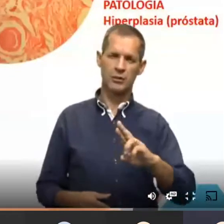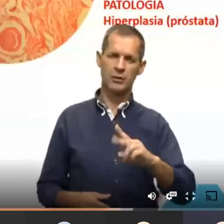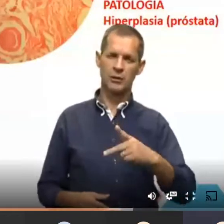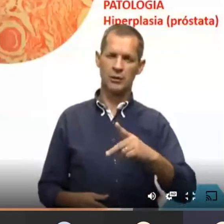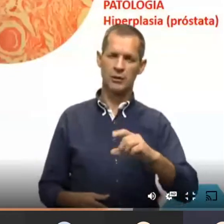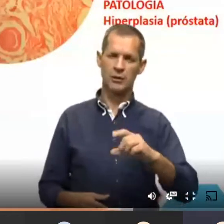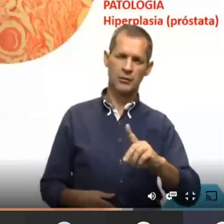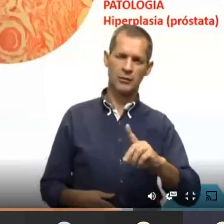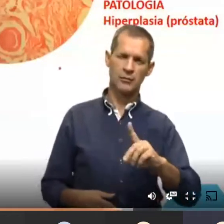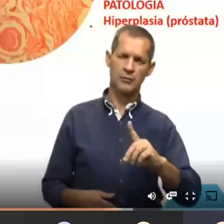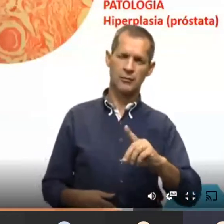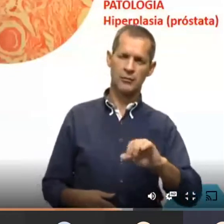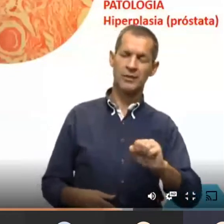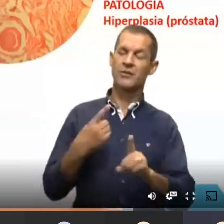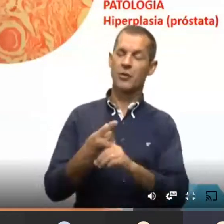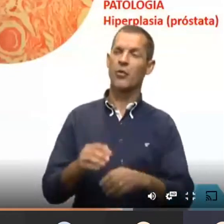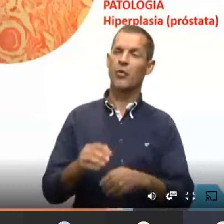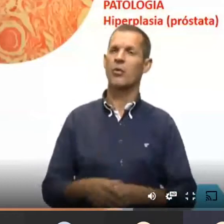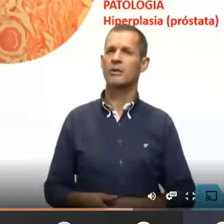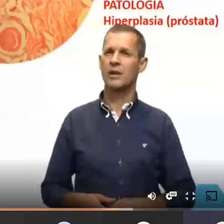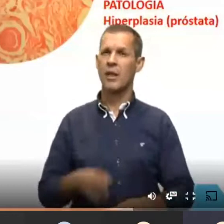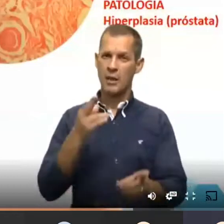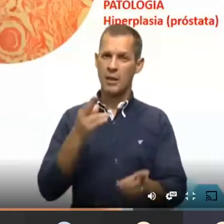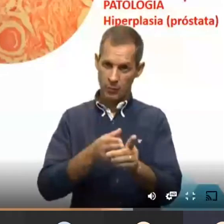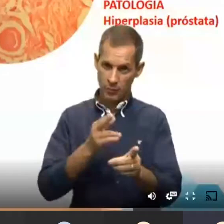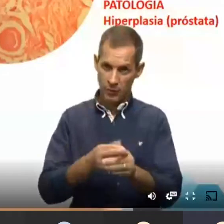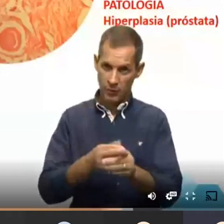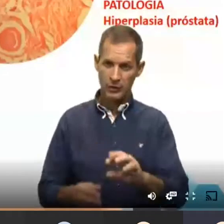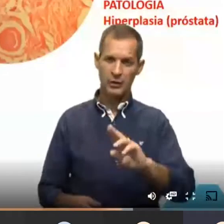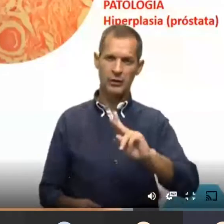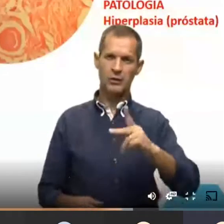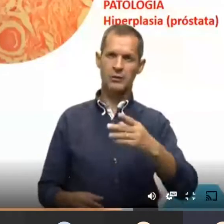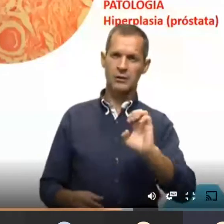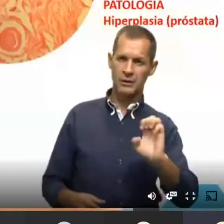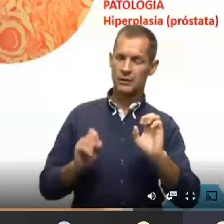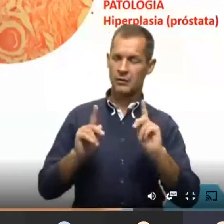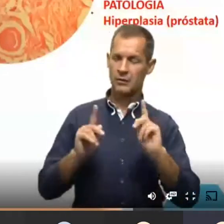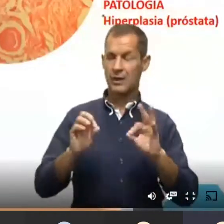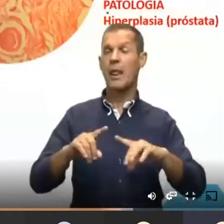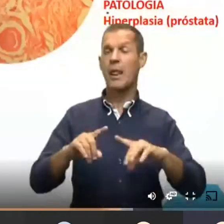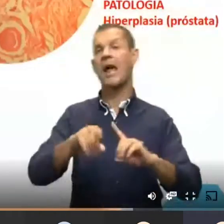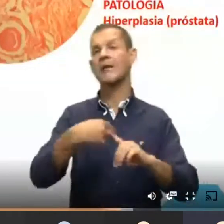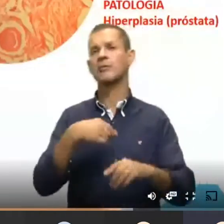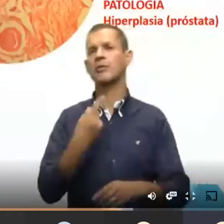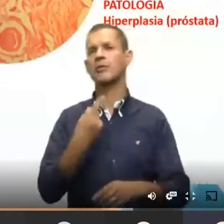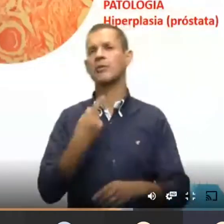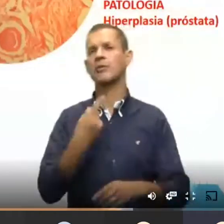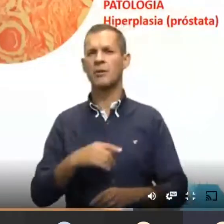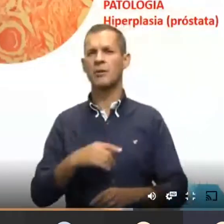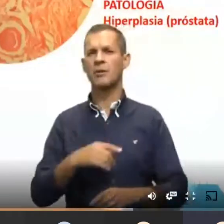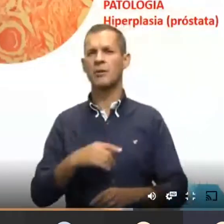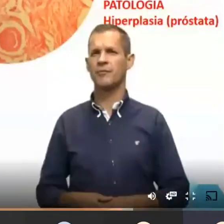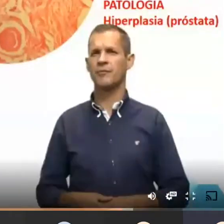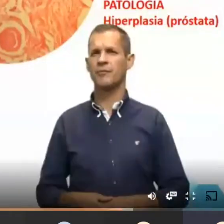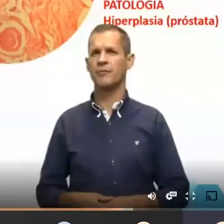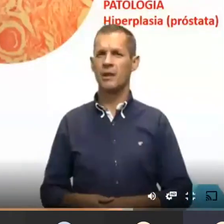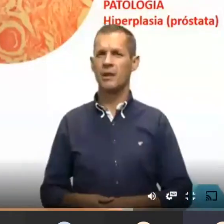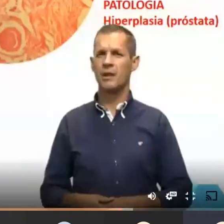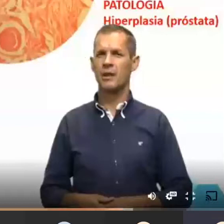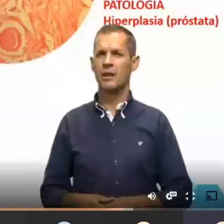e ela vai se encontrar na histologia próstata HE. certo? E depois vamos carregar também